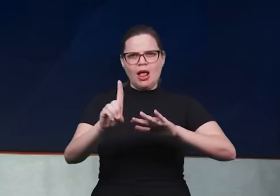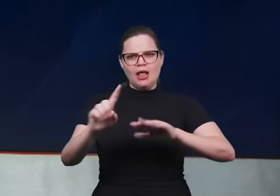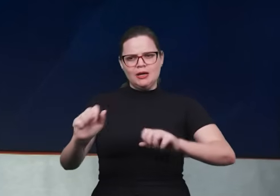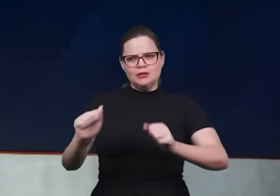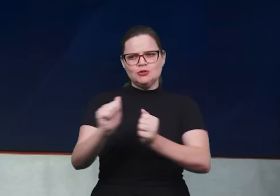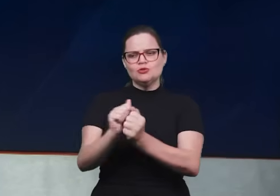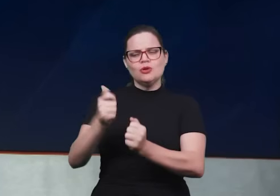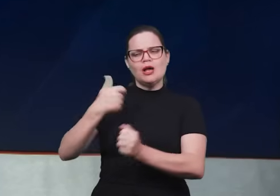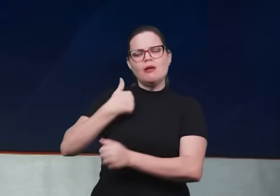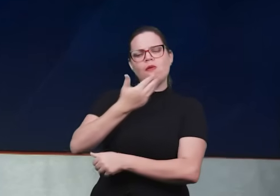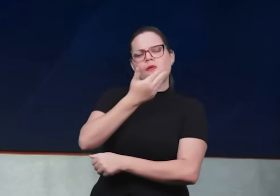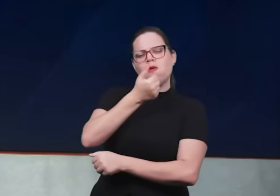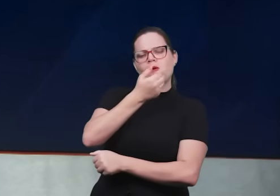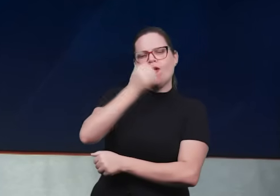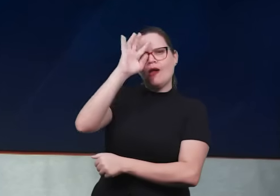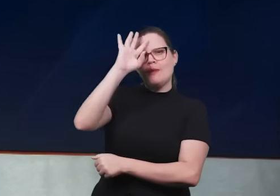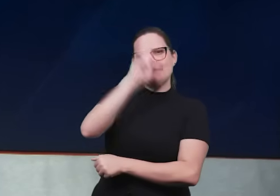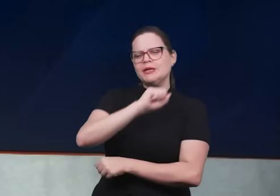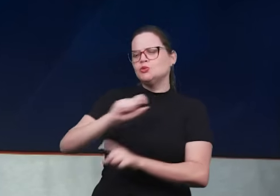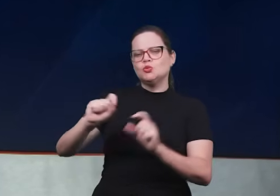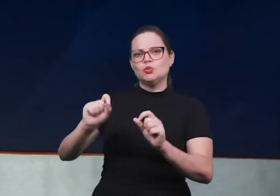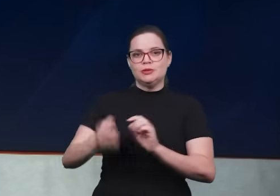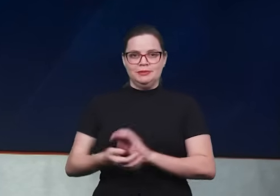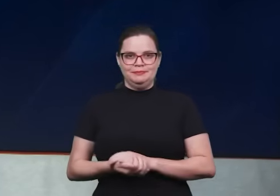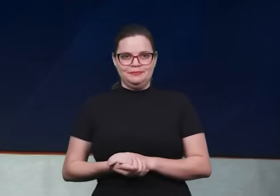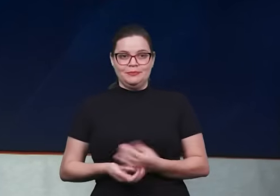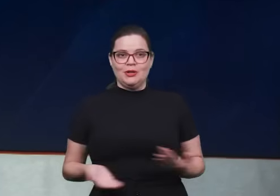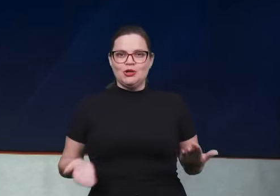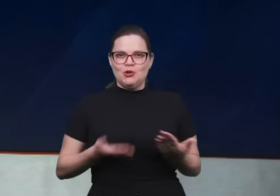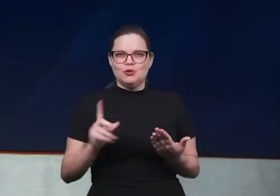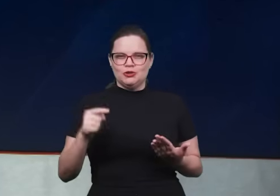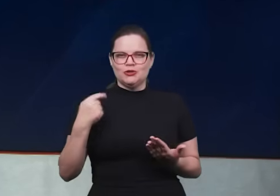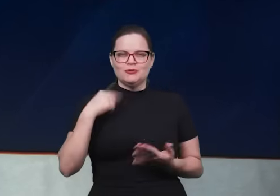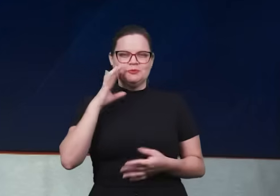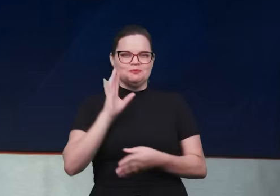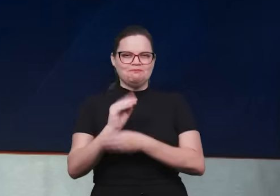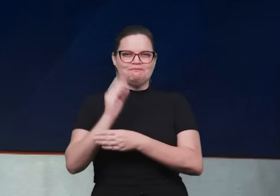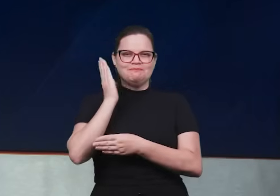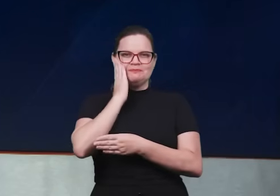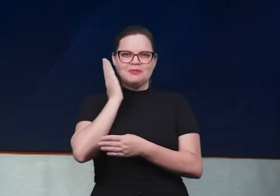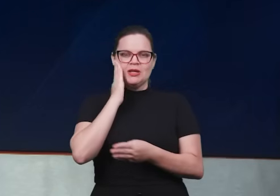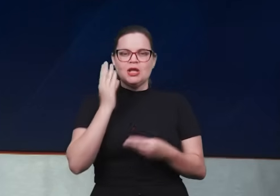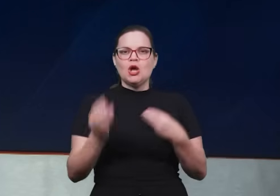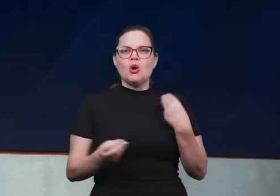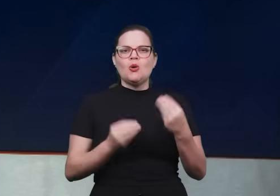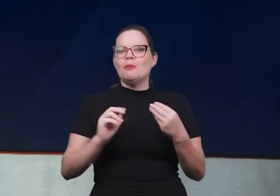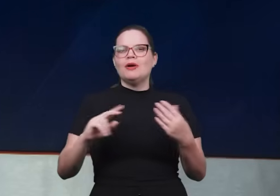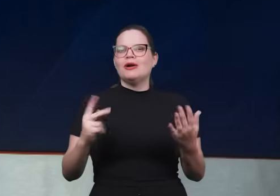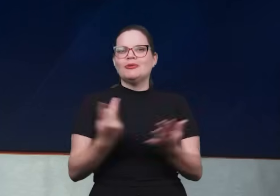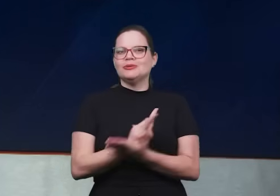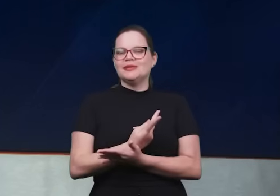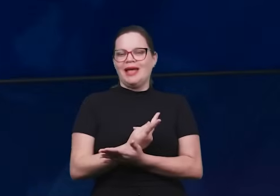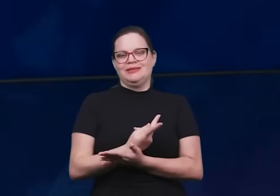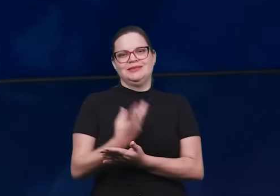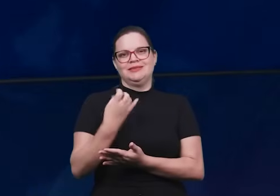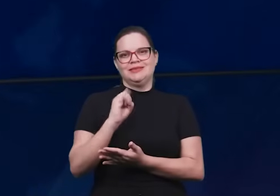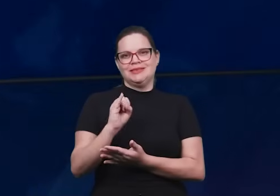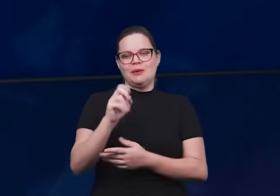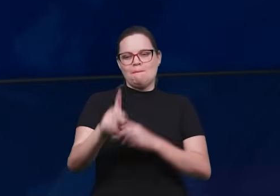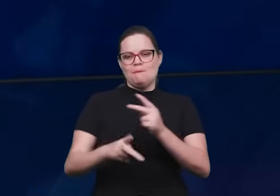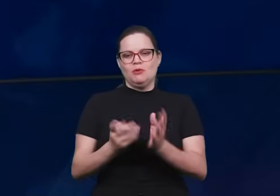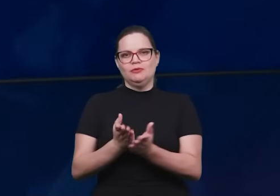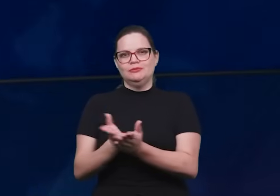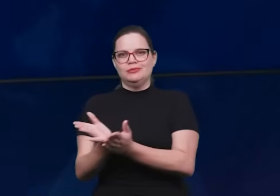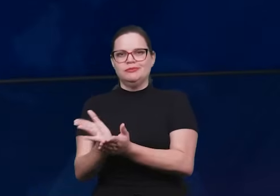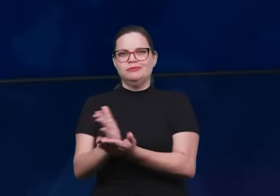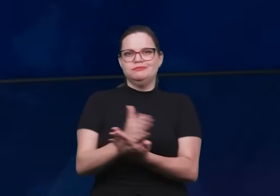mais uma lição da caminhada com Deus, que é a inconstância na caminhada com Deus. Então vamos